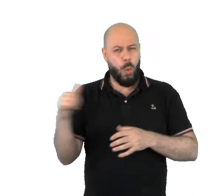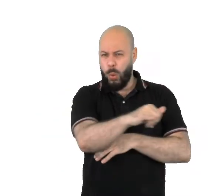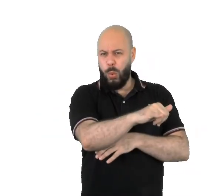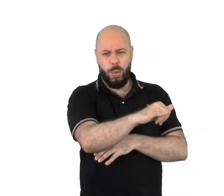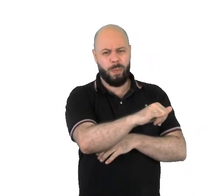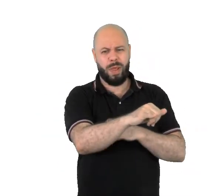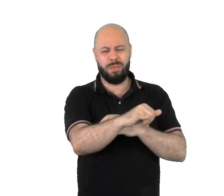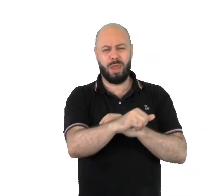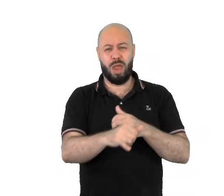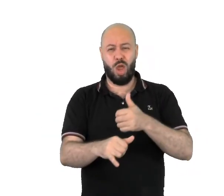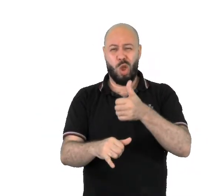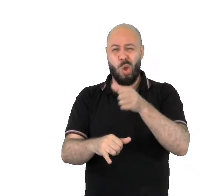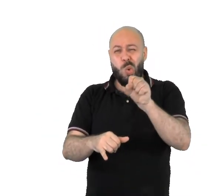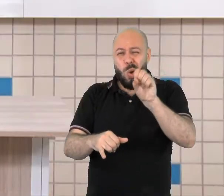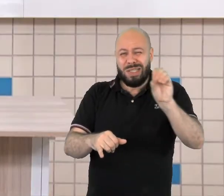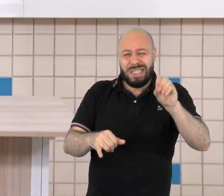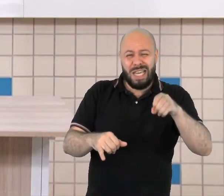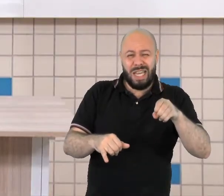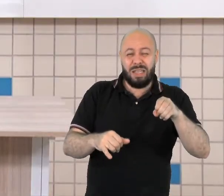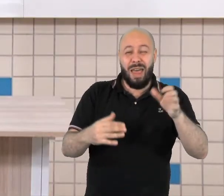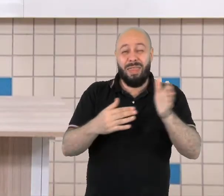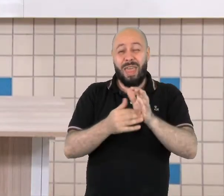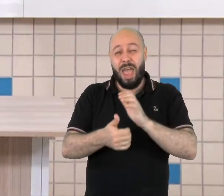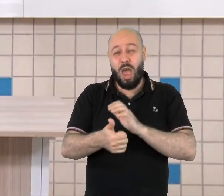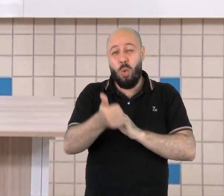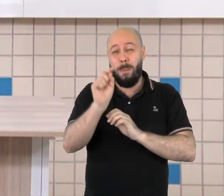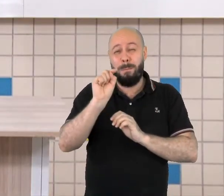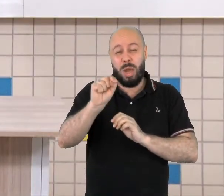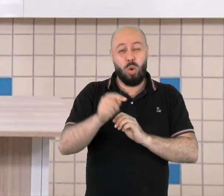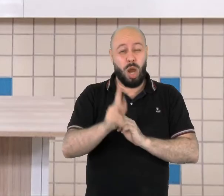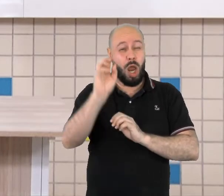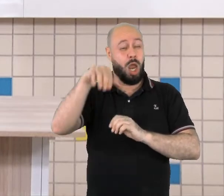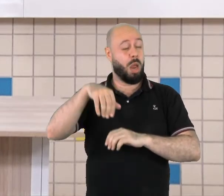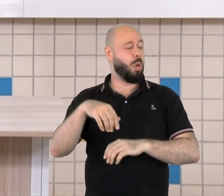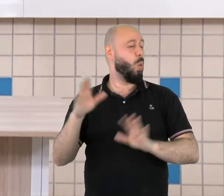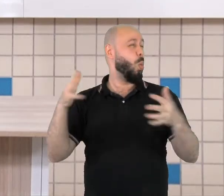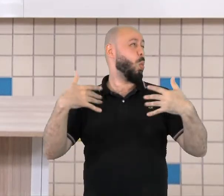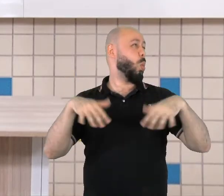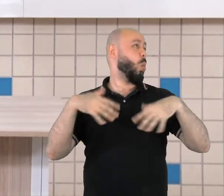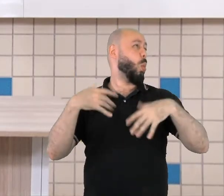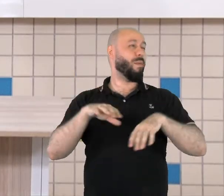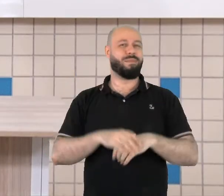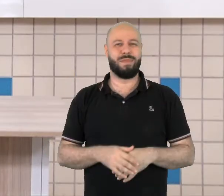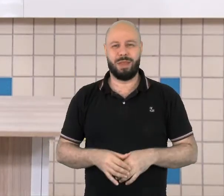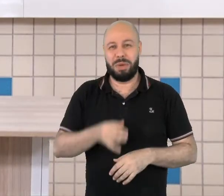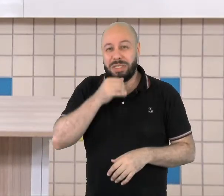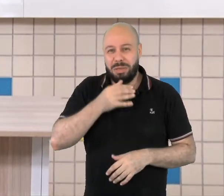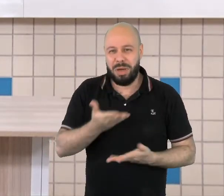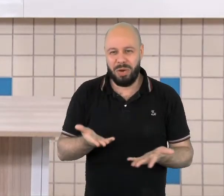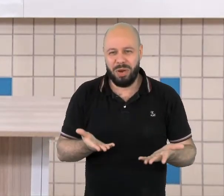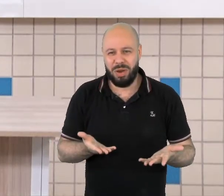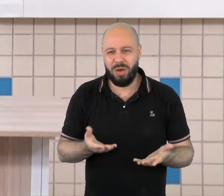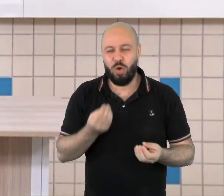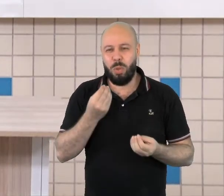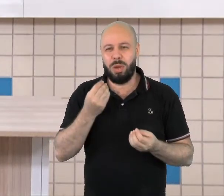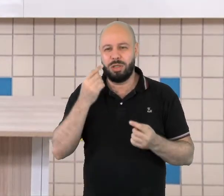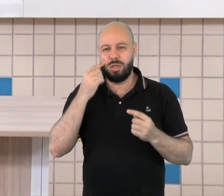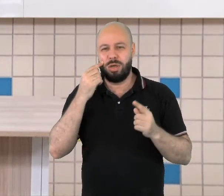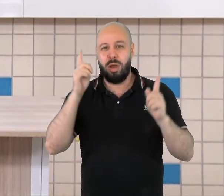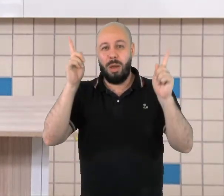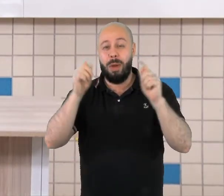a 800 a 1000 km por hora. Isso, pessoal, eu trouxe esse exemplo de fluxo